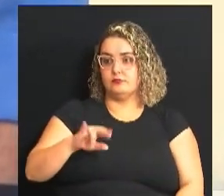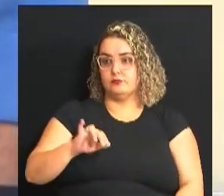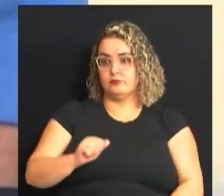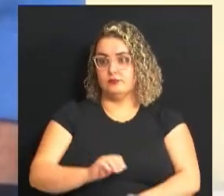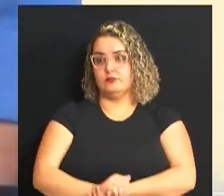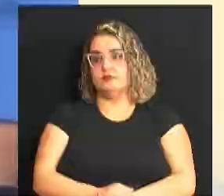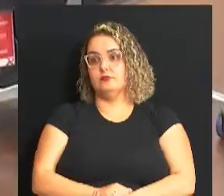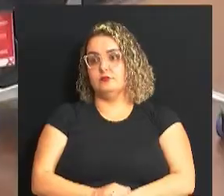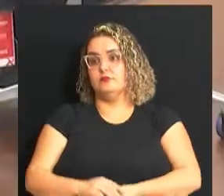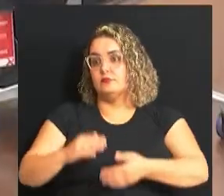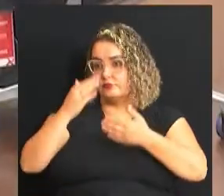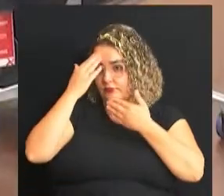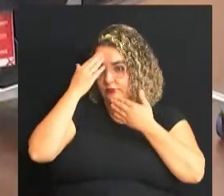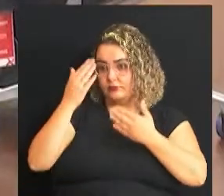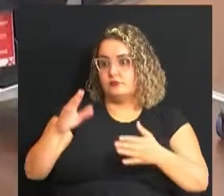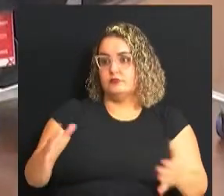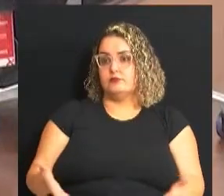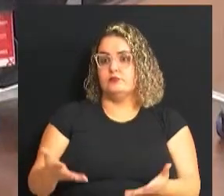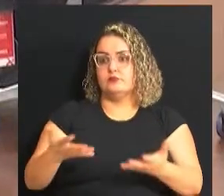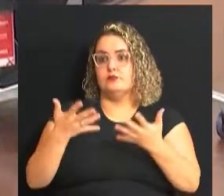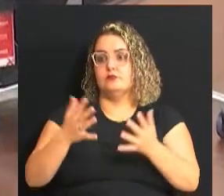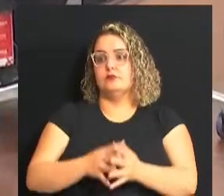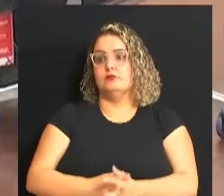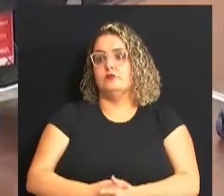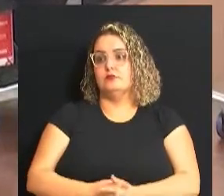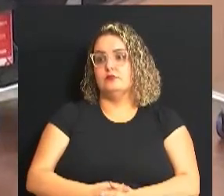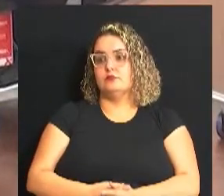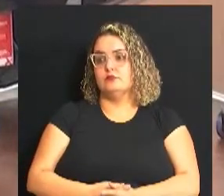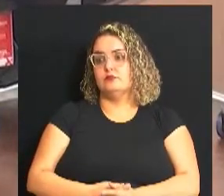Muito obrigado pela contribuição, vereador.